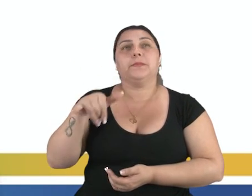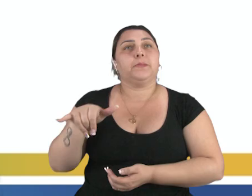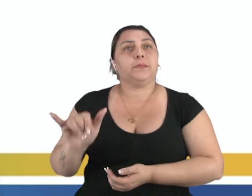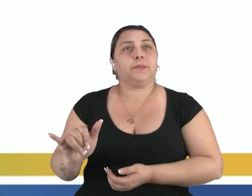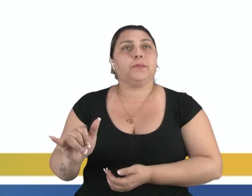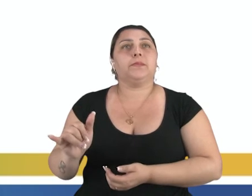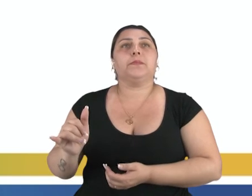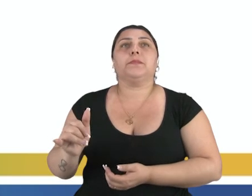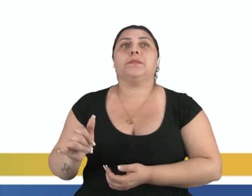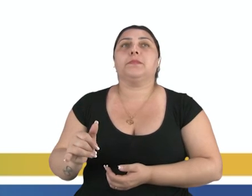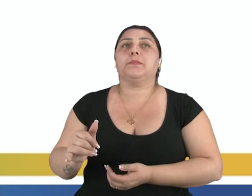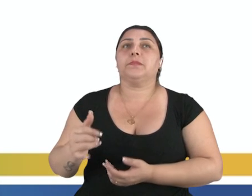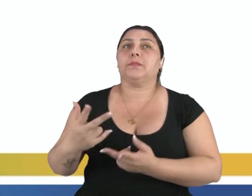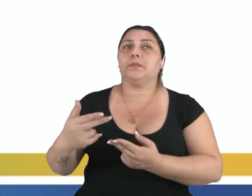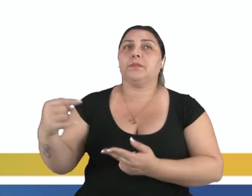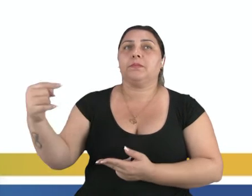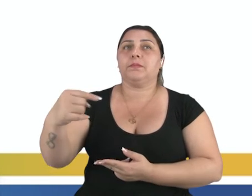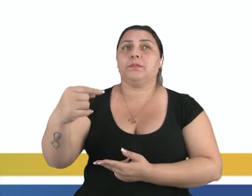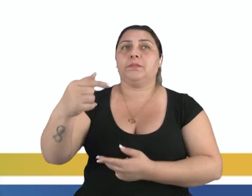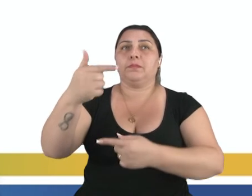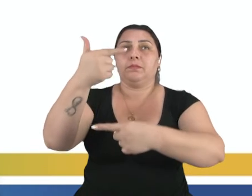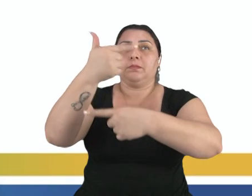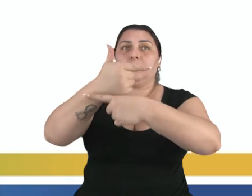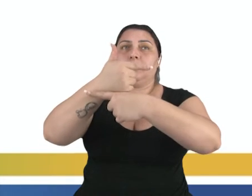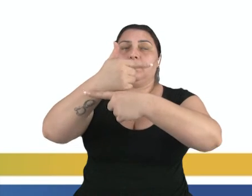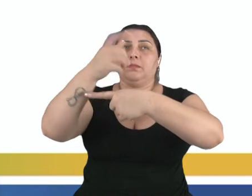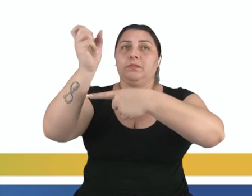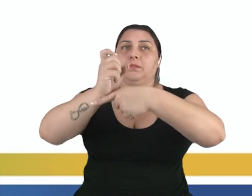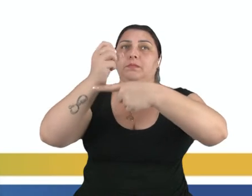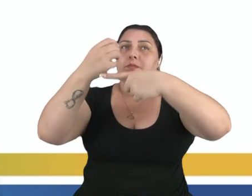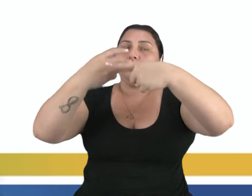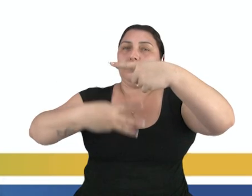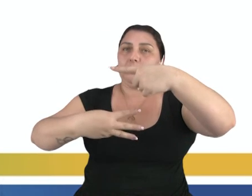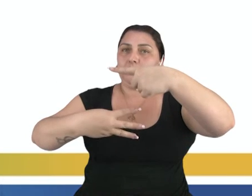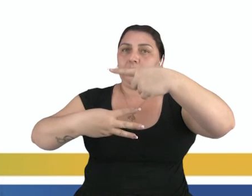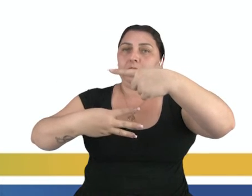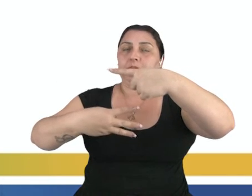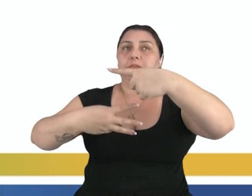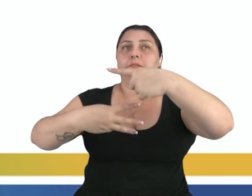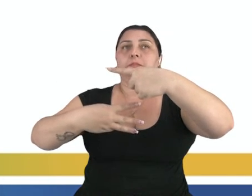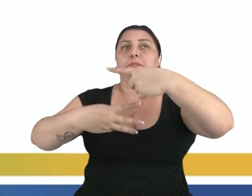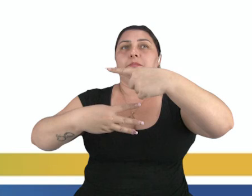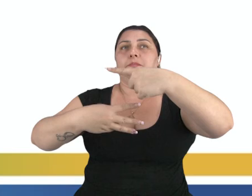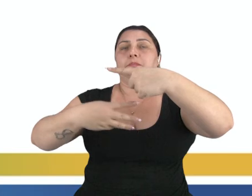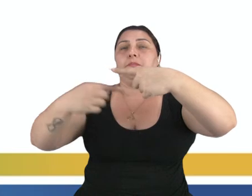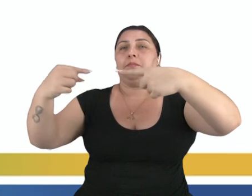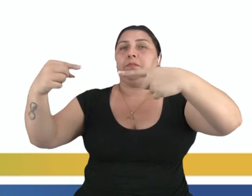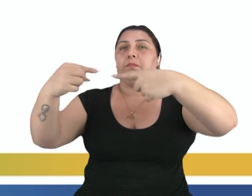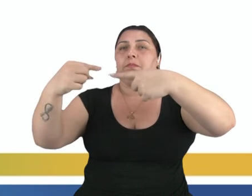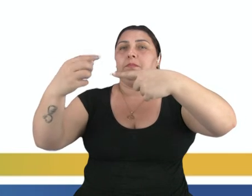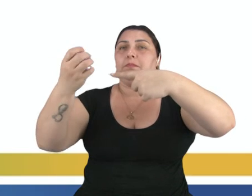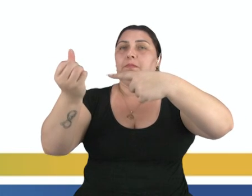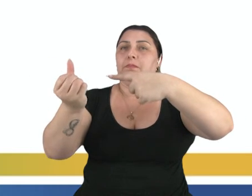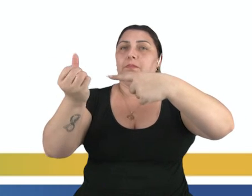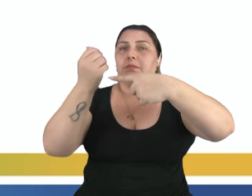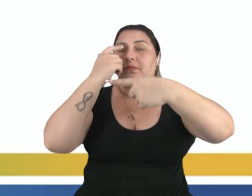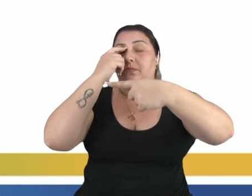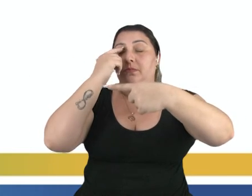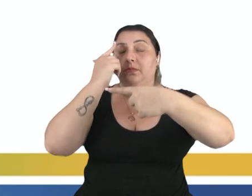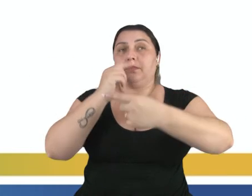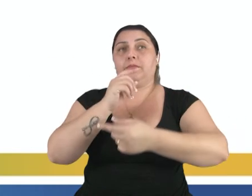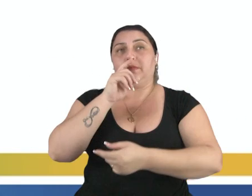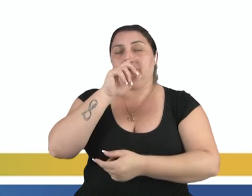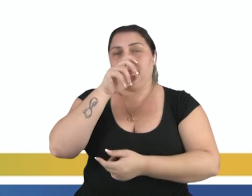menos 2x dividido por 3. Ou ainda, nós temos aí menos 2/3